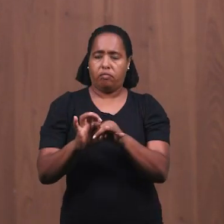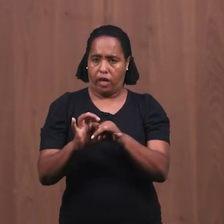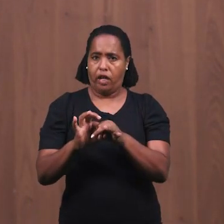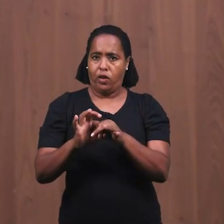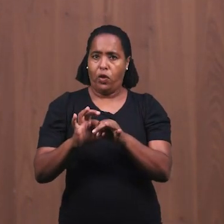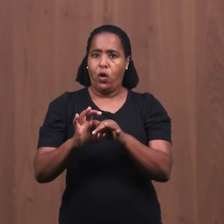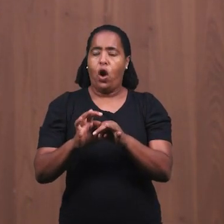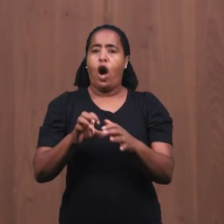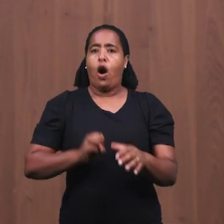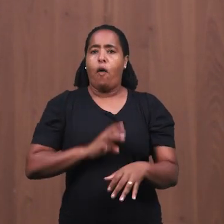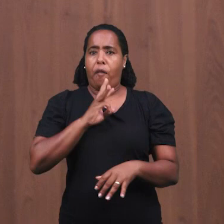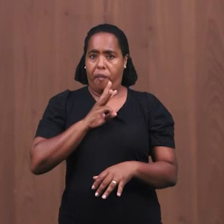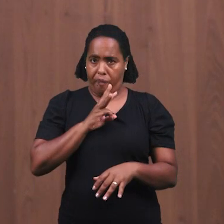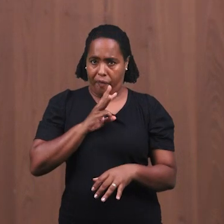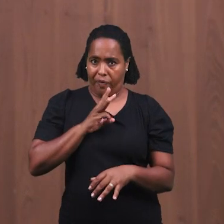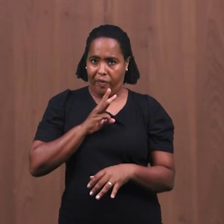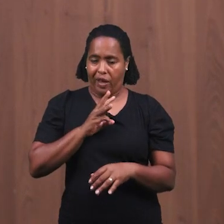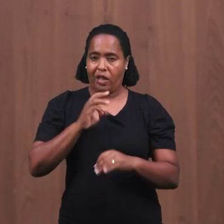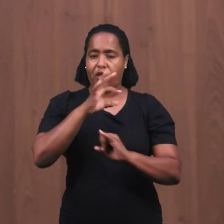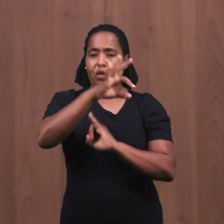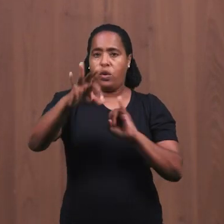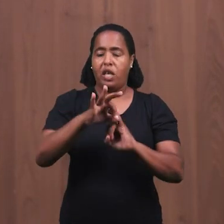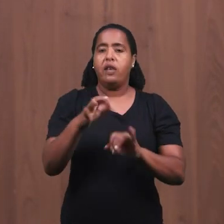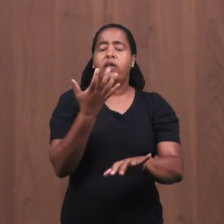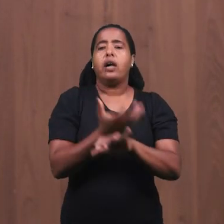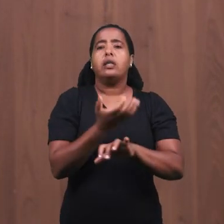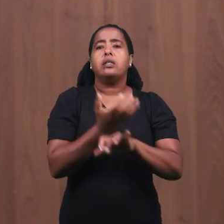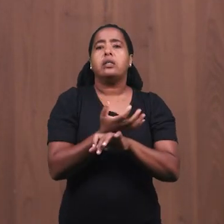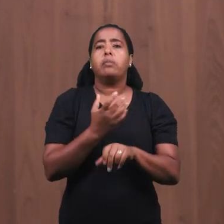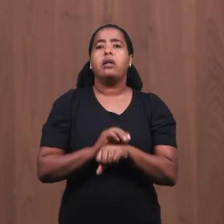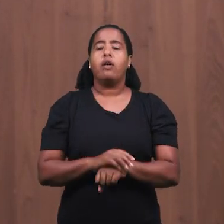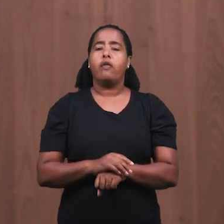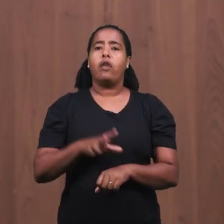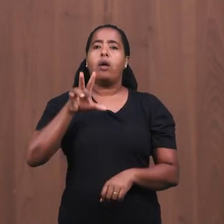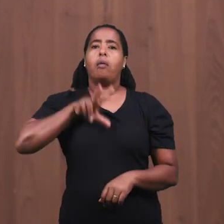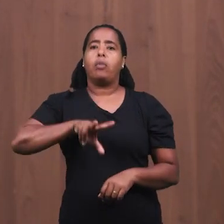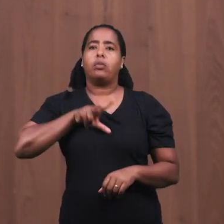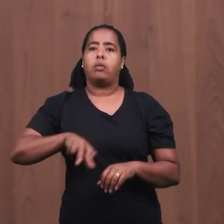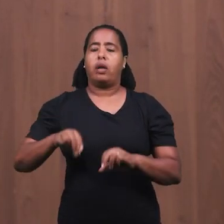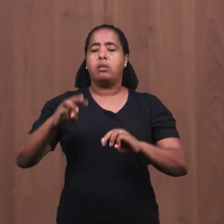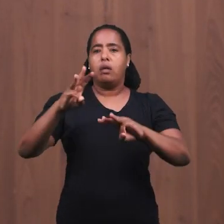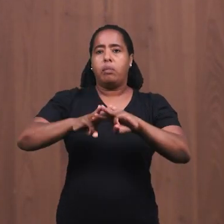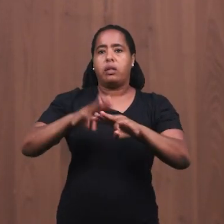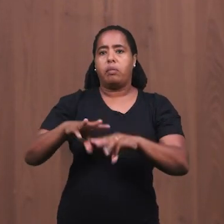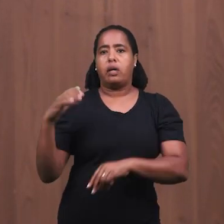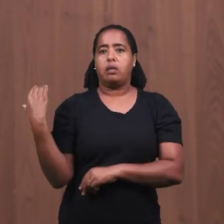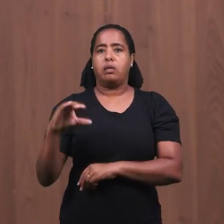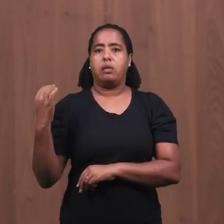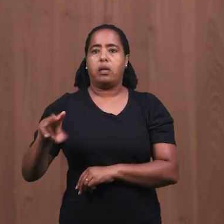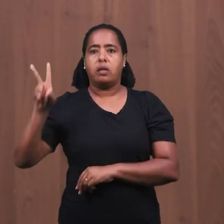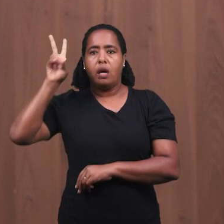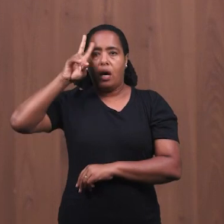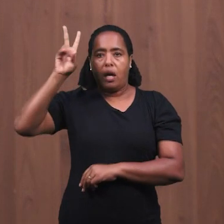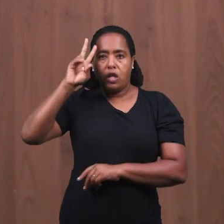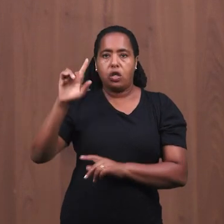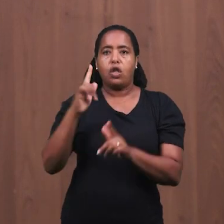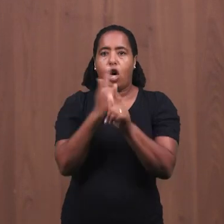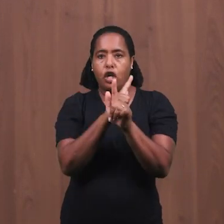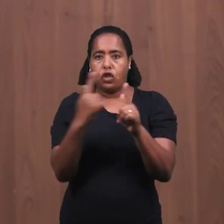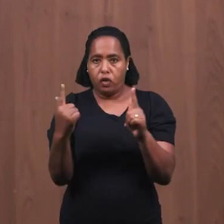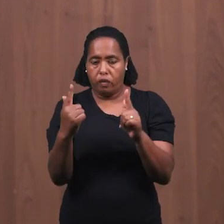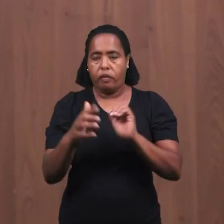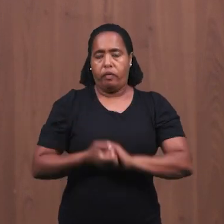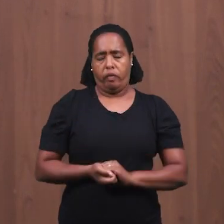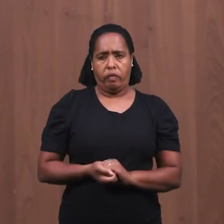médio no IFES, as disciplinas requeridas foram português, matemática, ciências, história e